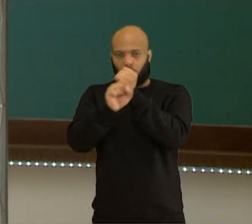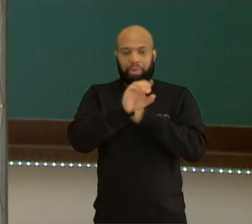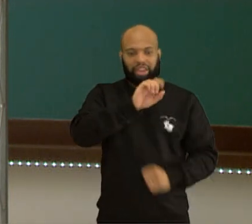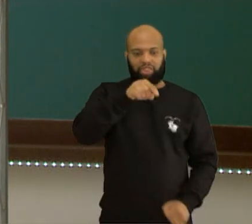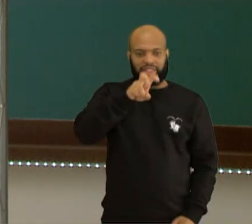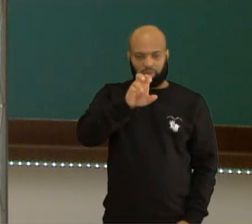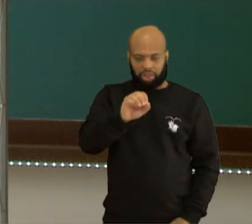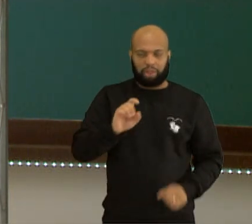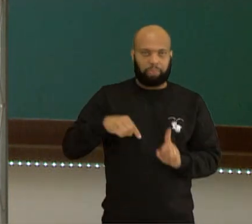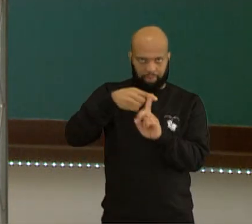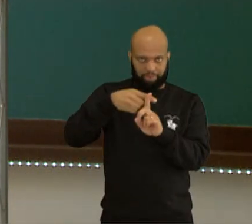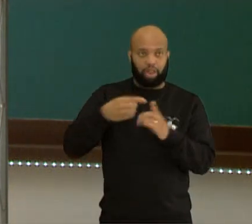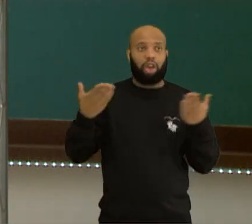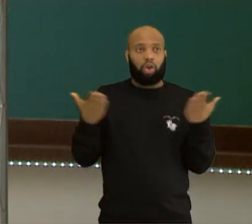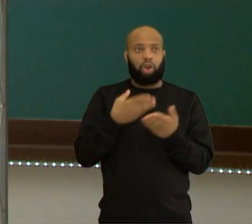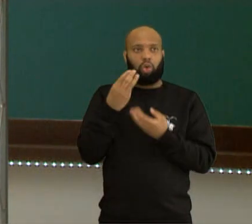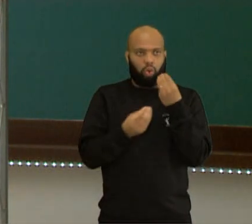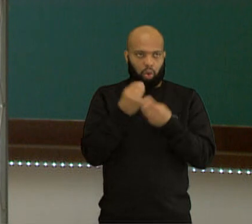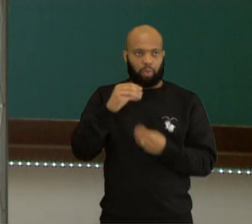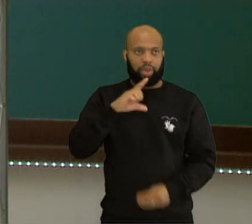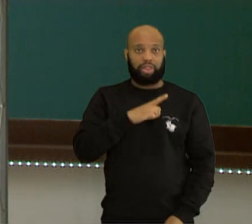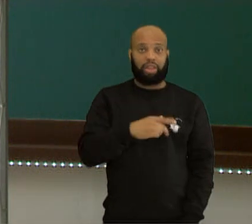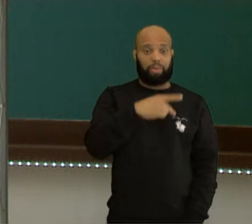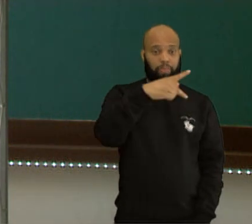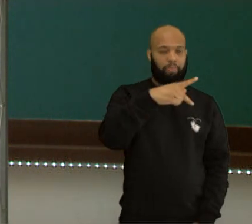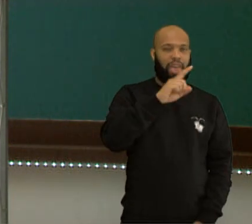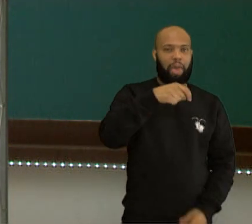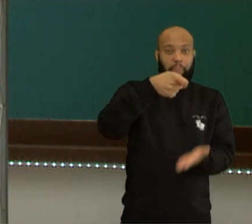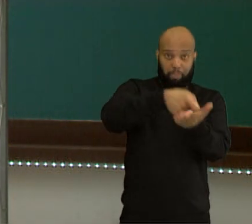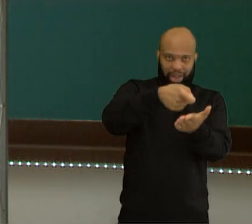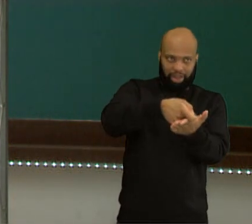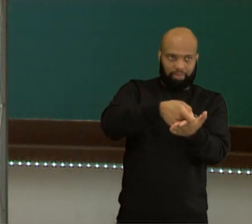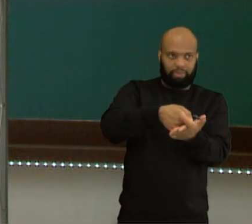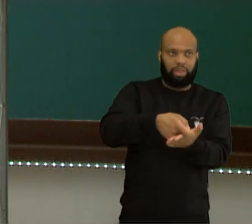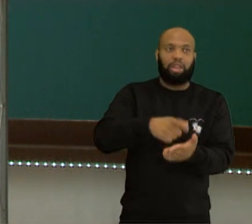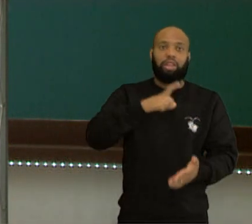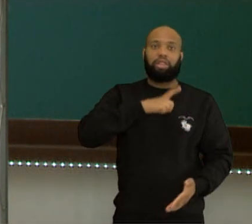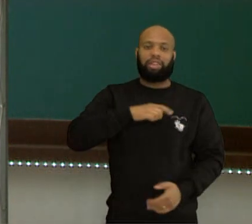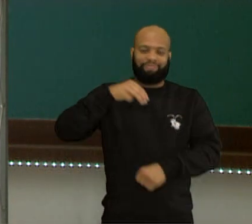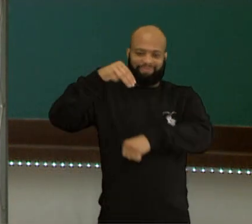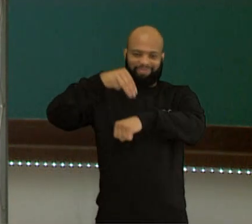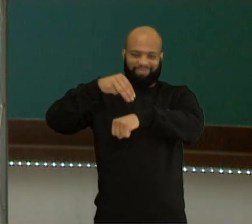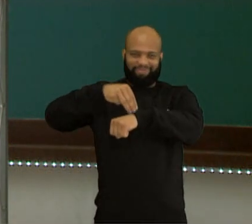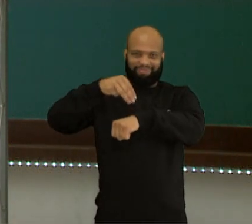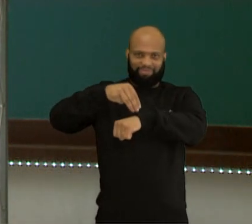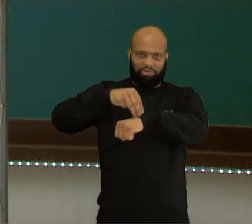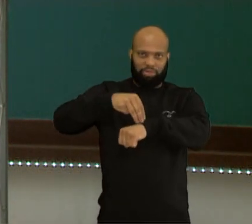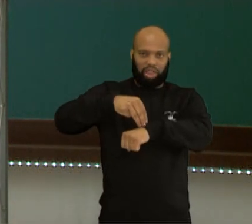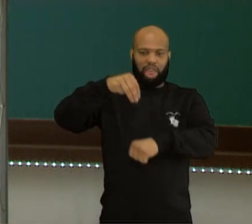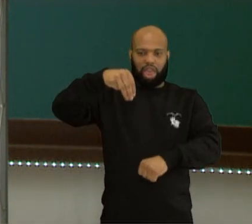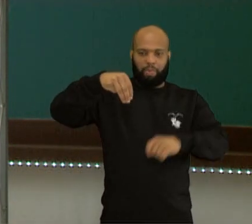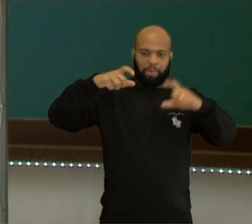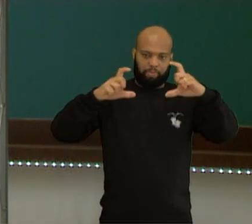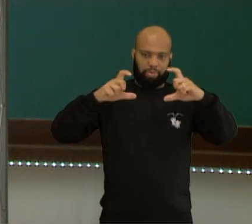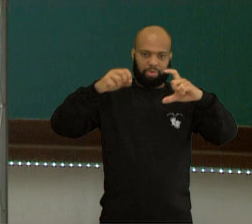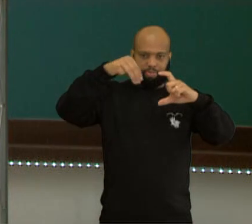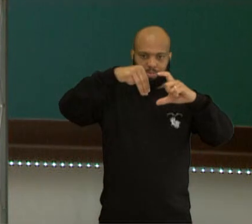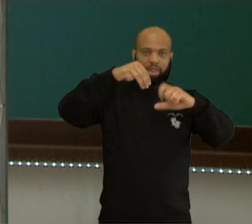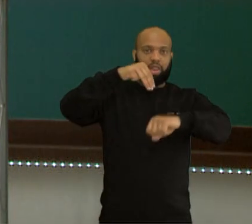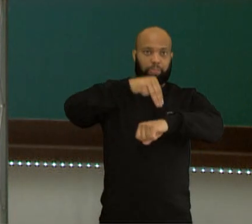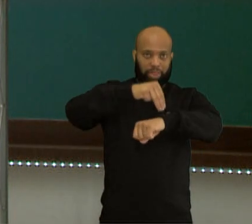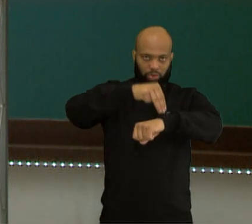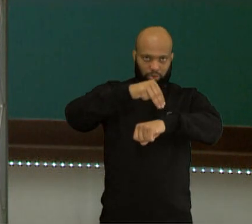bem, a gente tem algumas informações que são dadas aqui, bem importante. R$13 é um valor fixo, não vai variar nada,